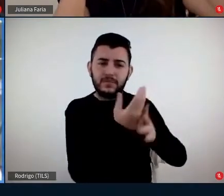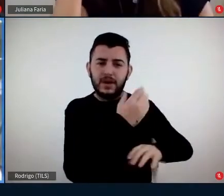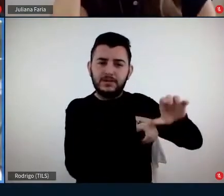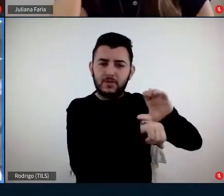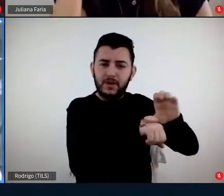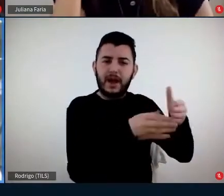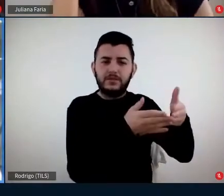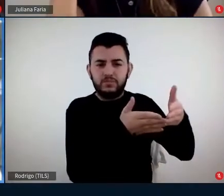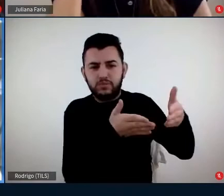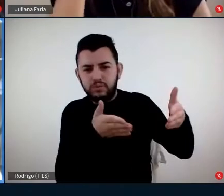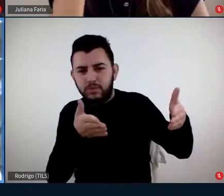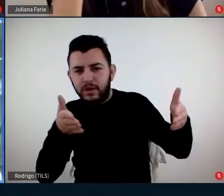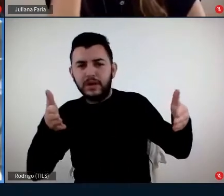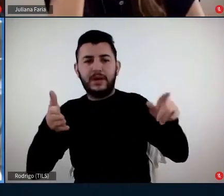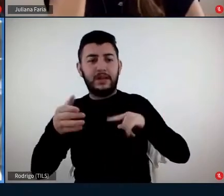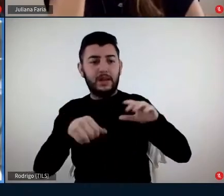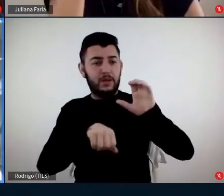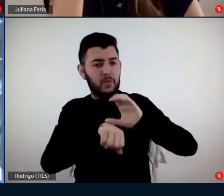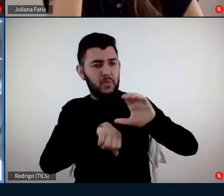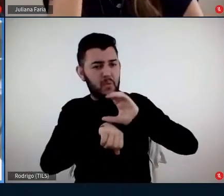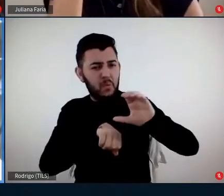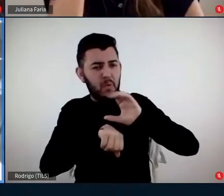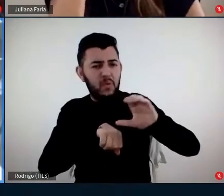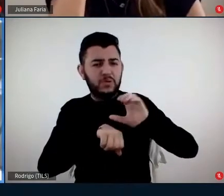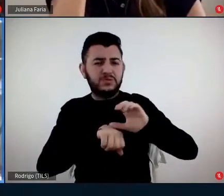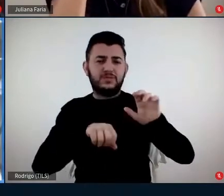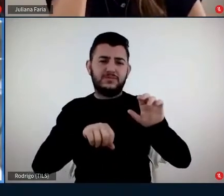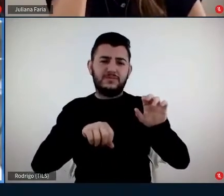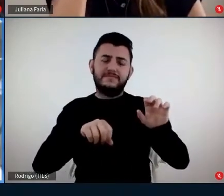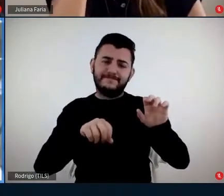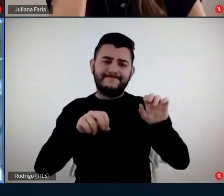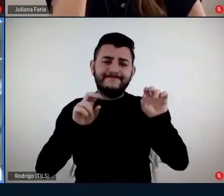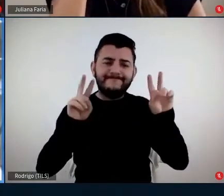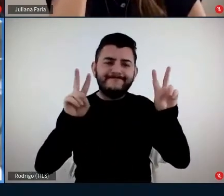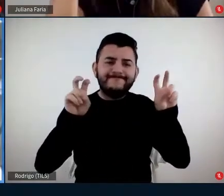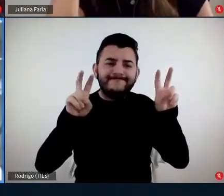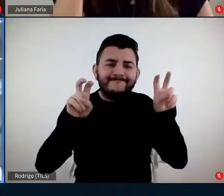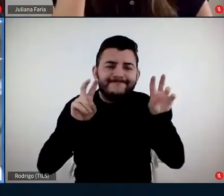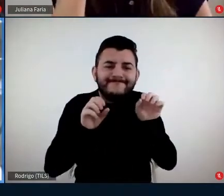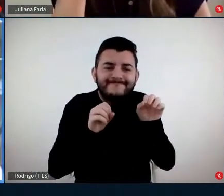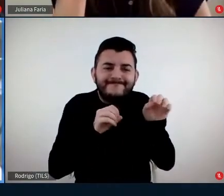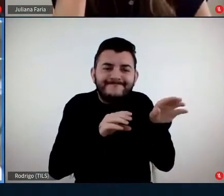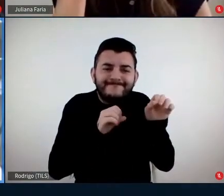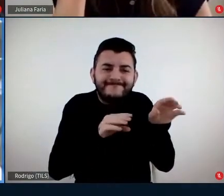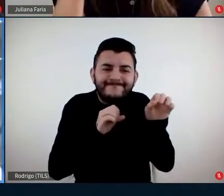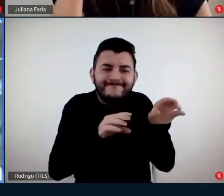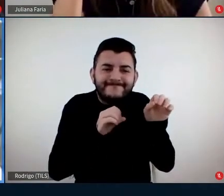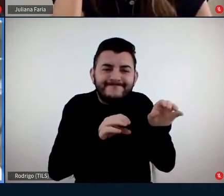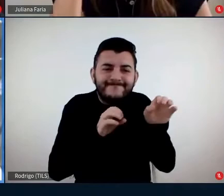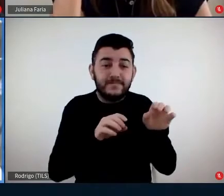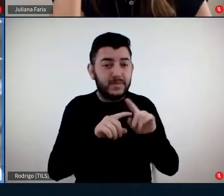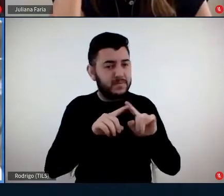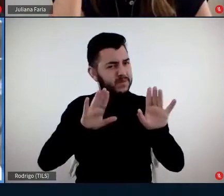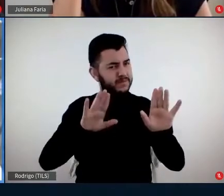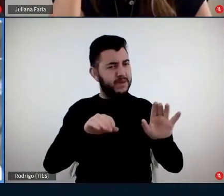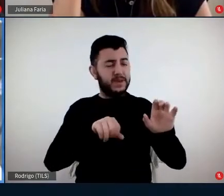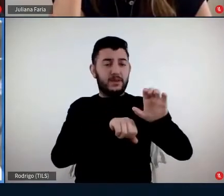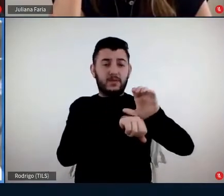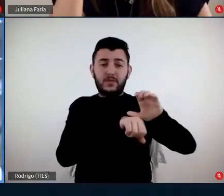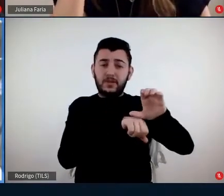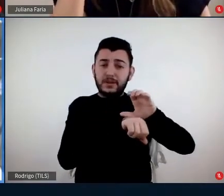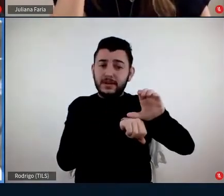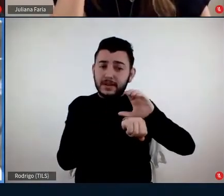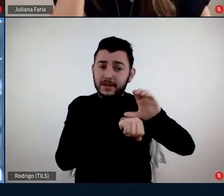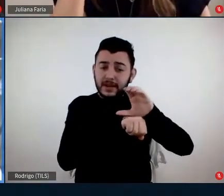que são muito de formação. E o CAIS meio que espelhou esses cursos, porque